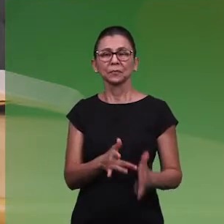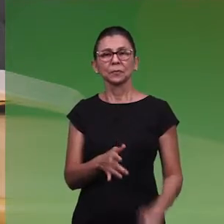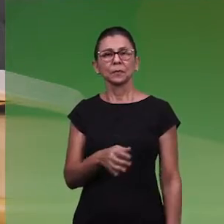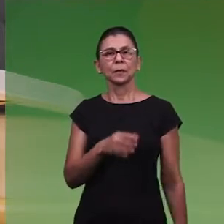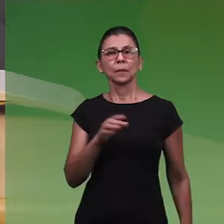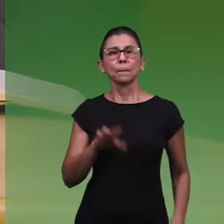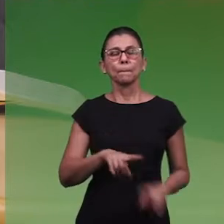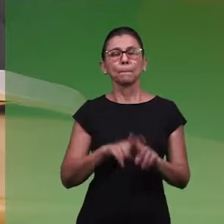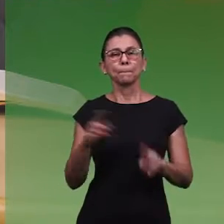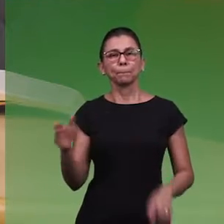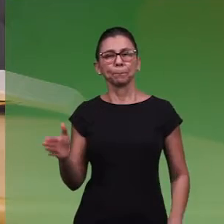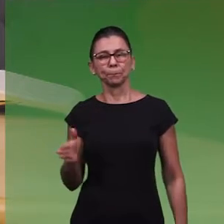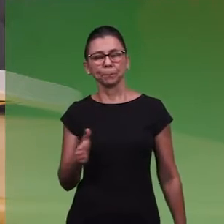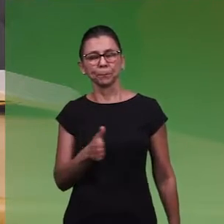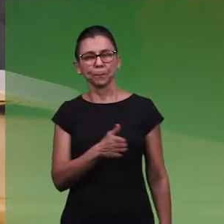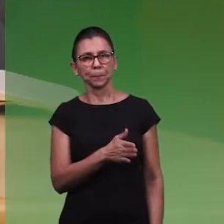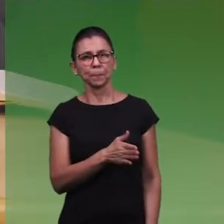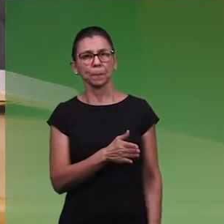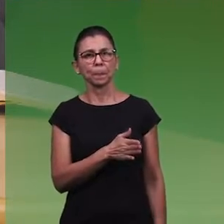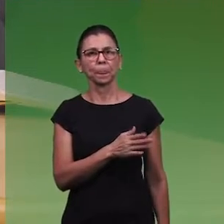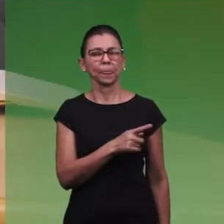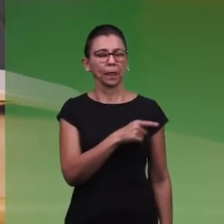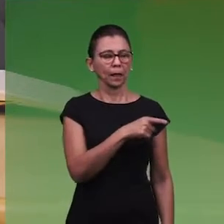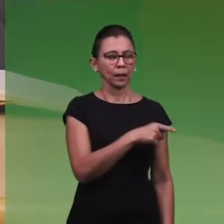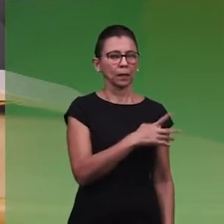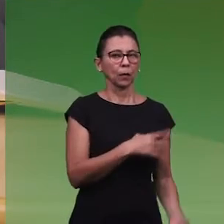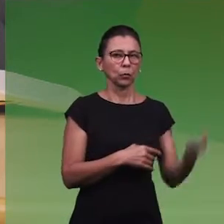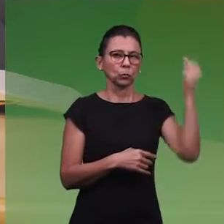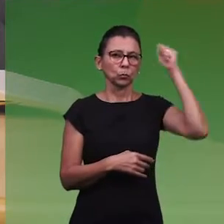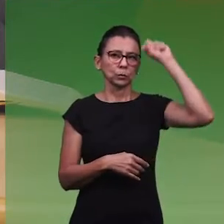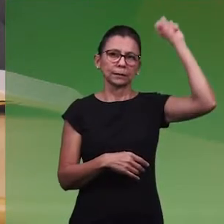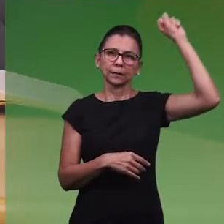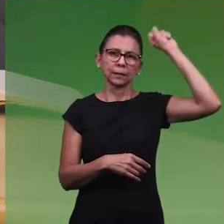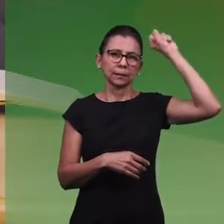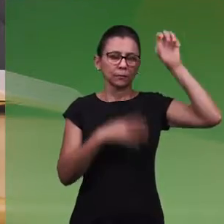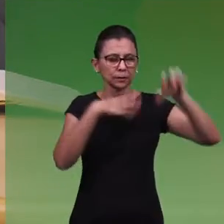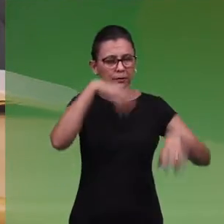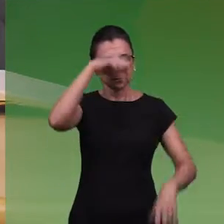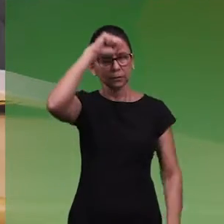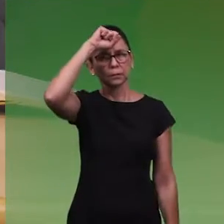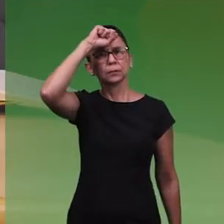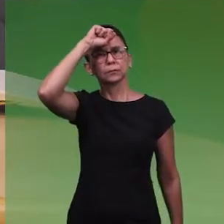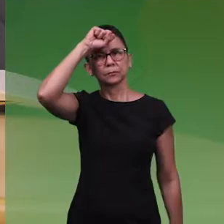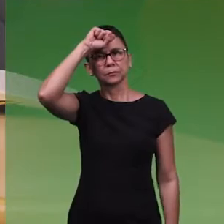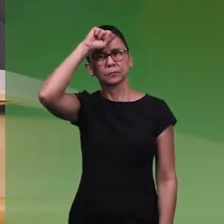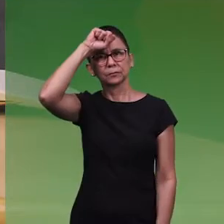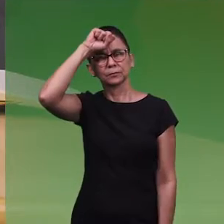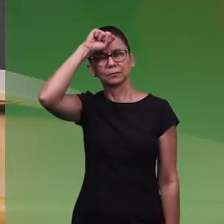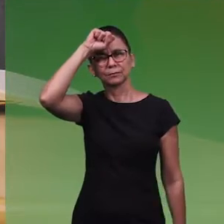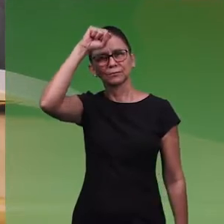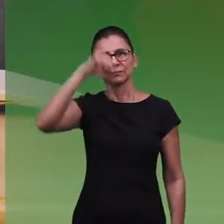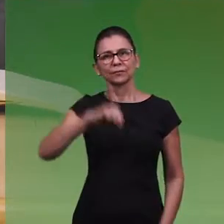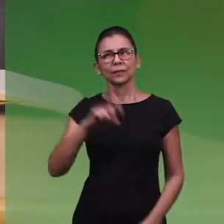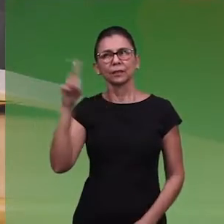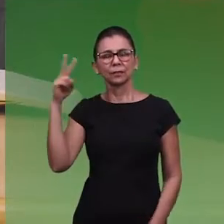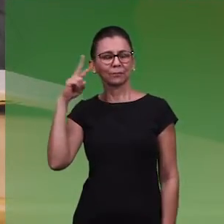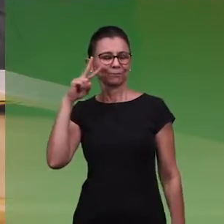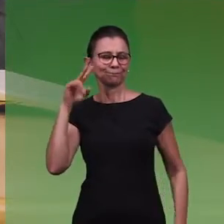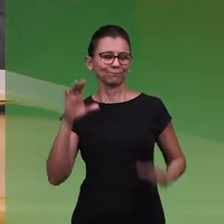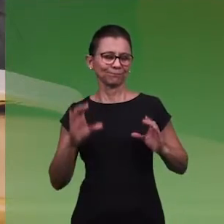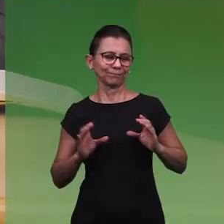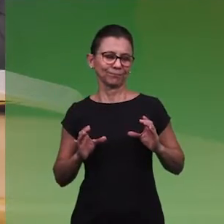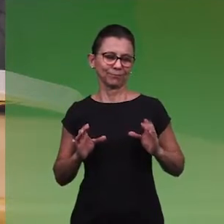na feitiçaria, para Deus estava, porque Deus vê o futuro. E Deus vê os comportamentos. Ele sabia que